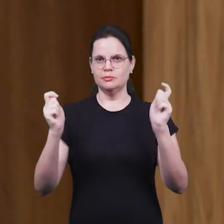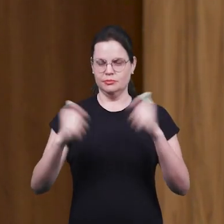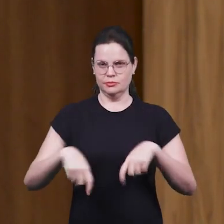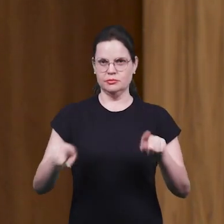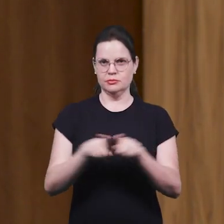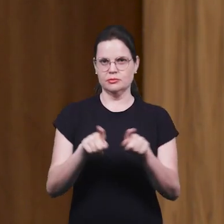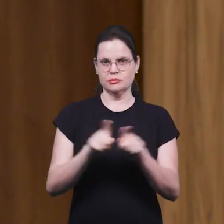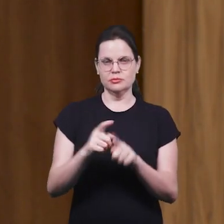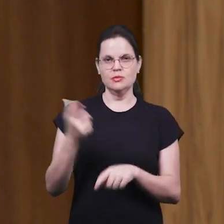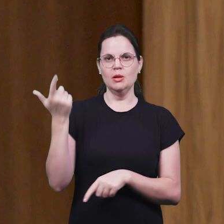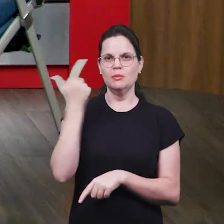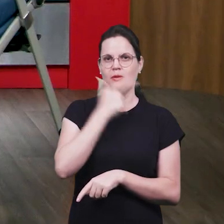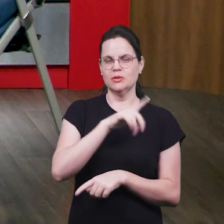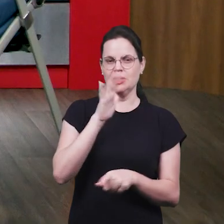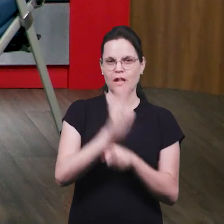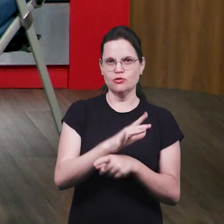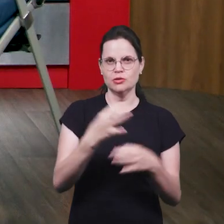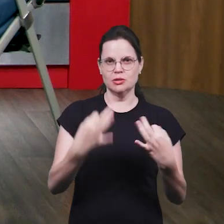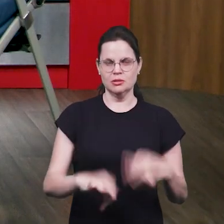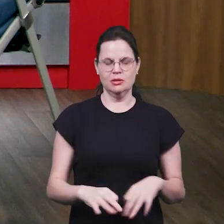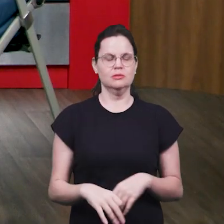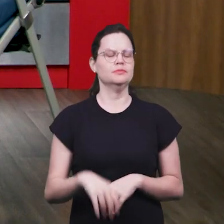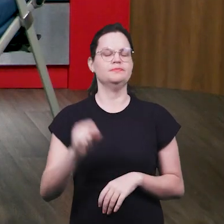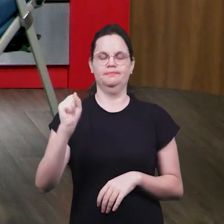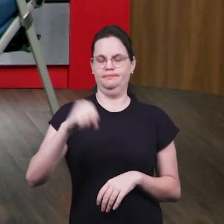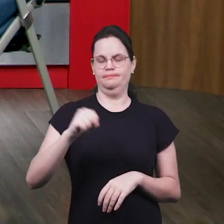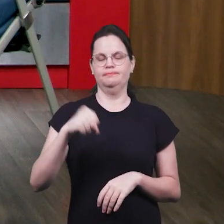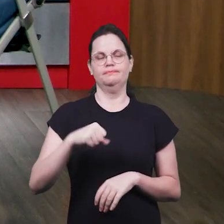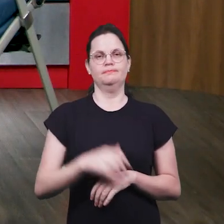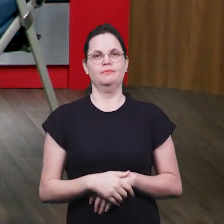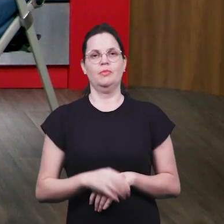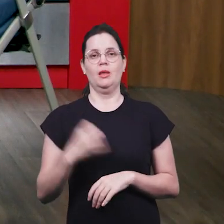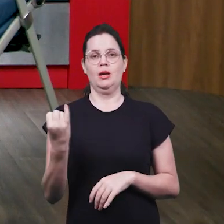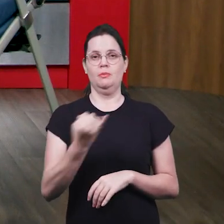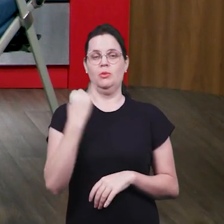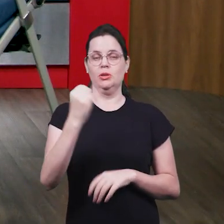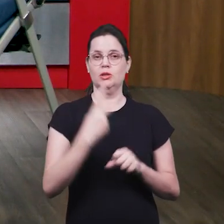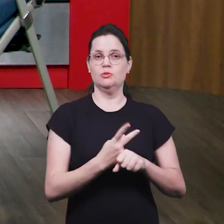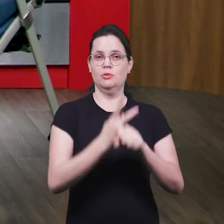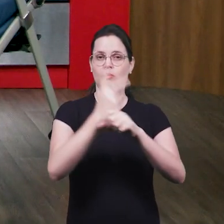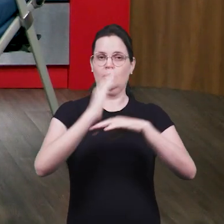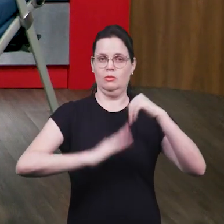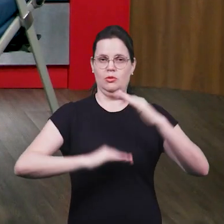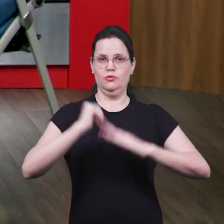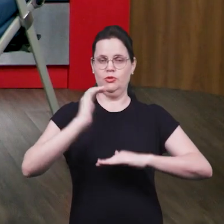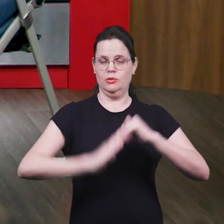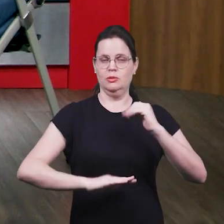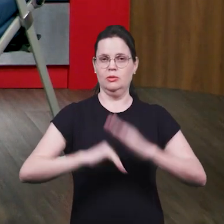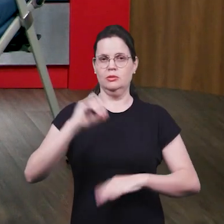né, reconhecido pela justiça, correto? 100%. É importantíssimo a busca de um profissional.